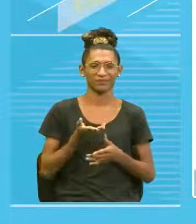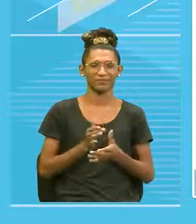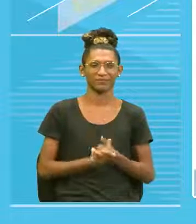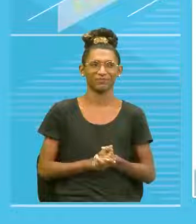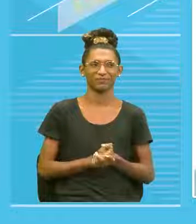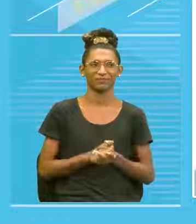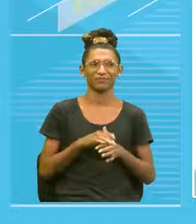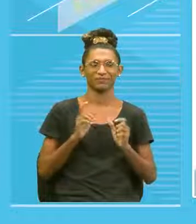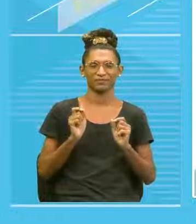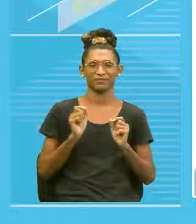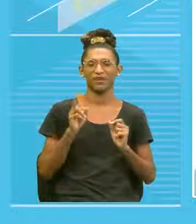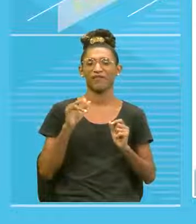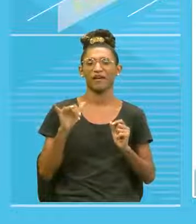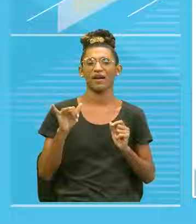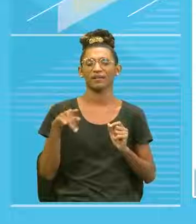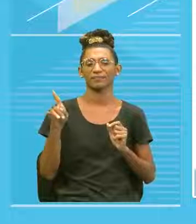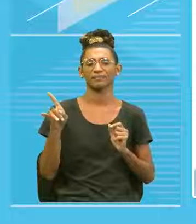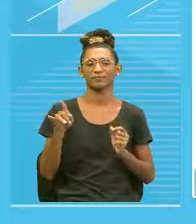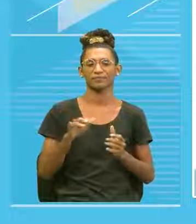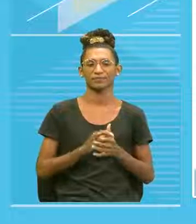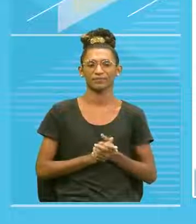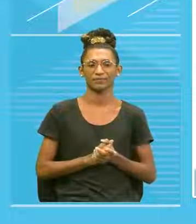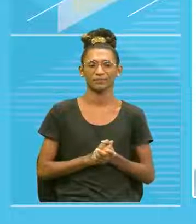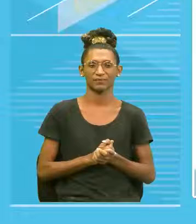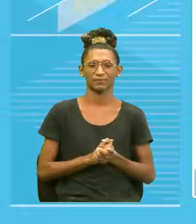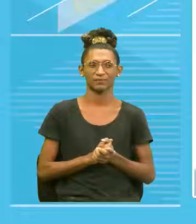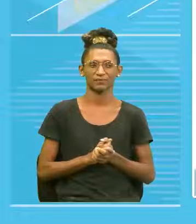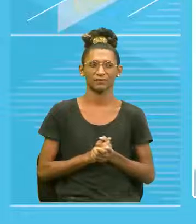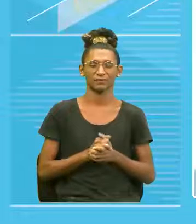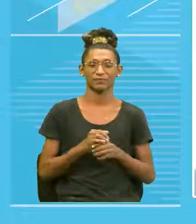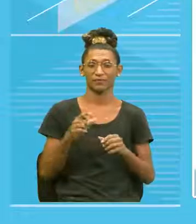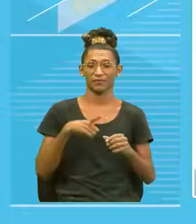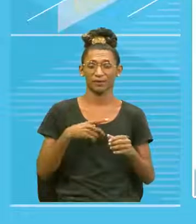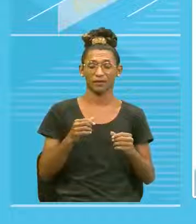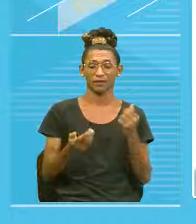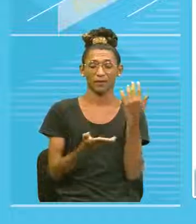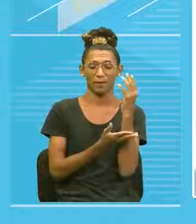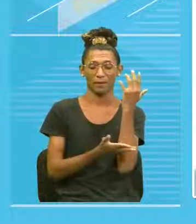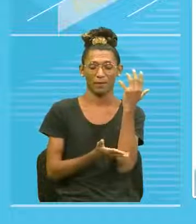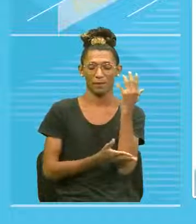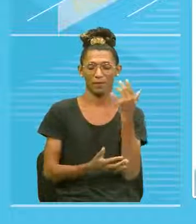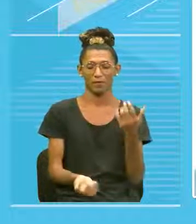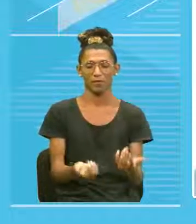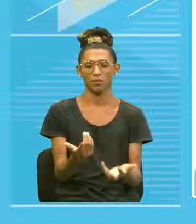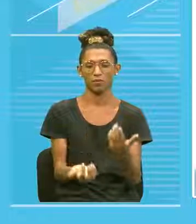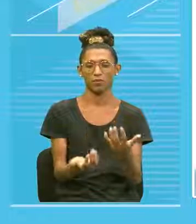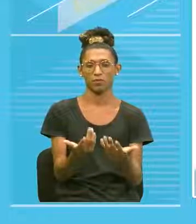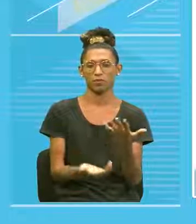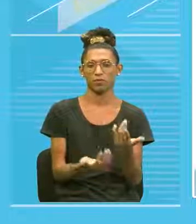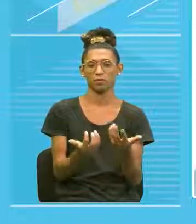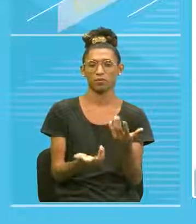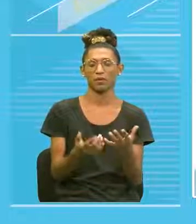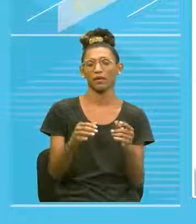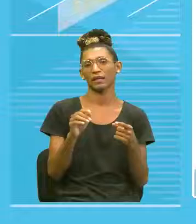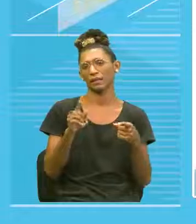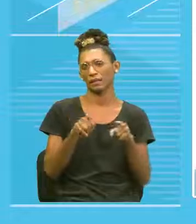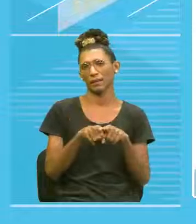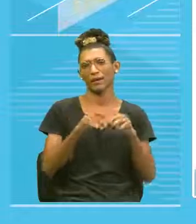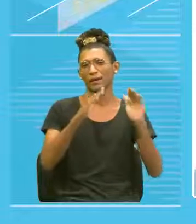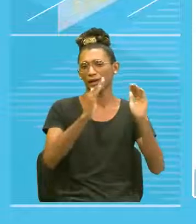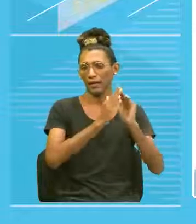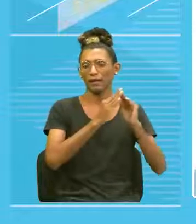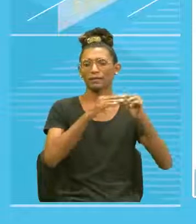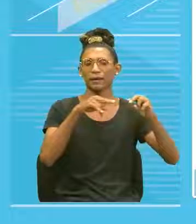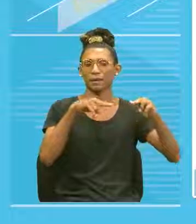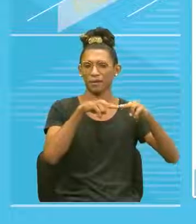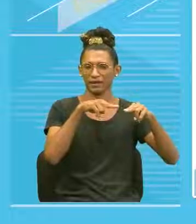e vai lá a instalar o forno a lenha e pizzarias